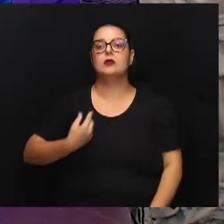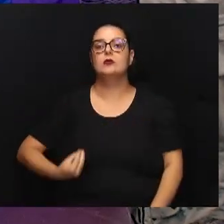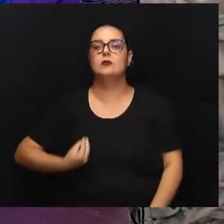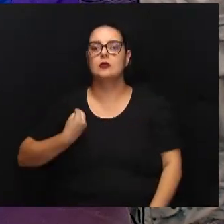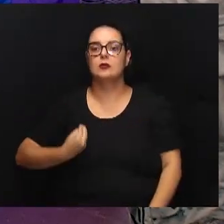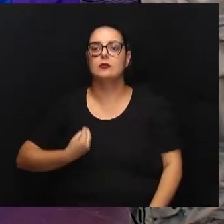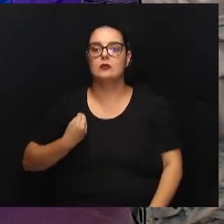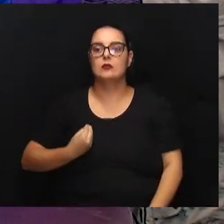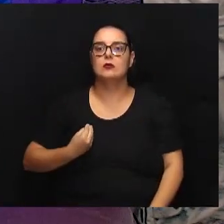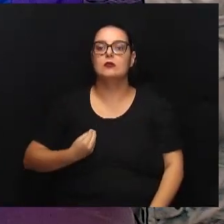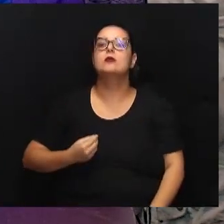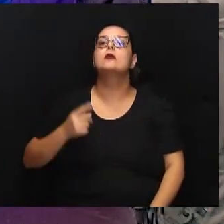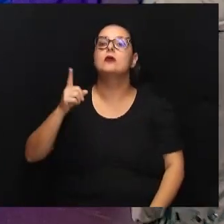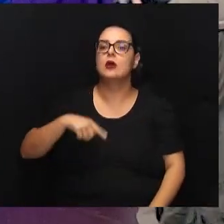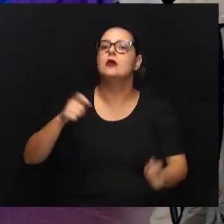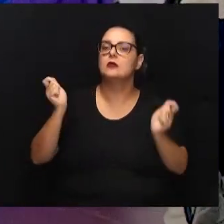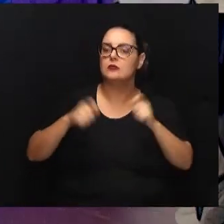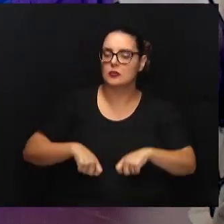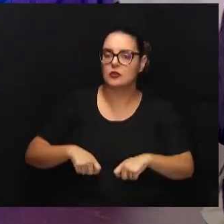vida presta.